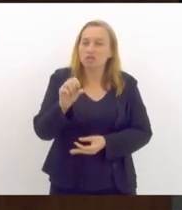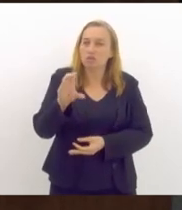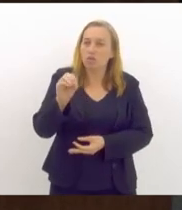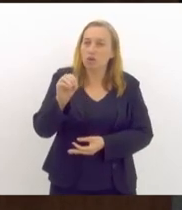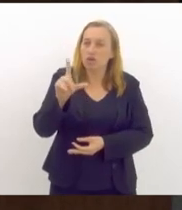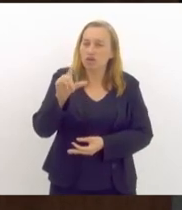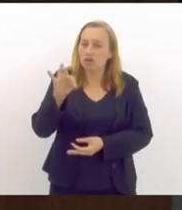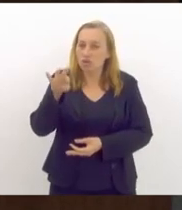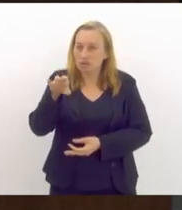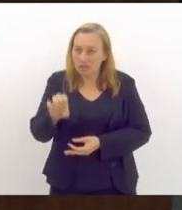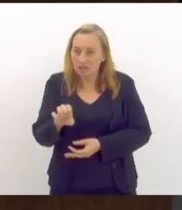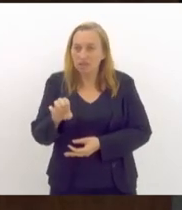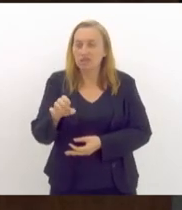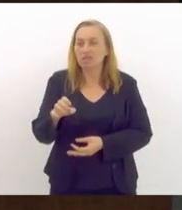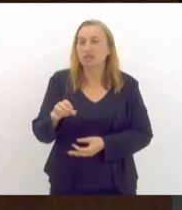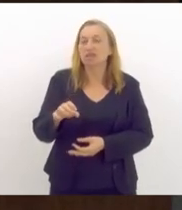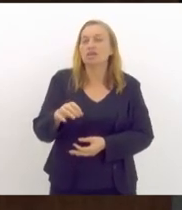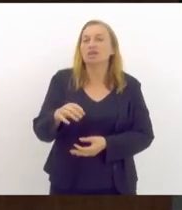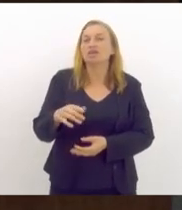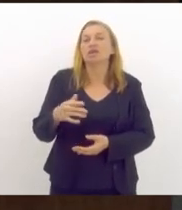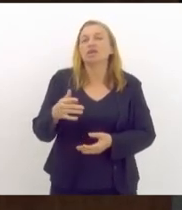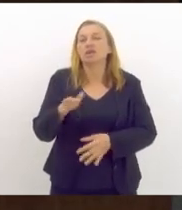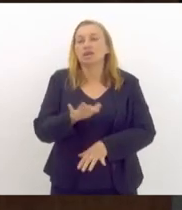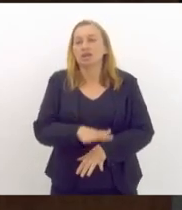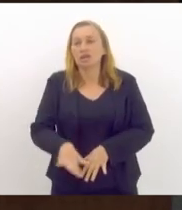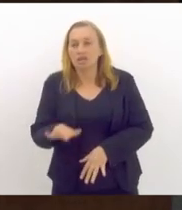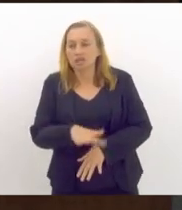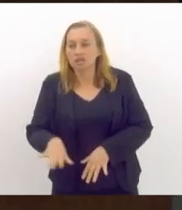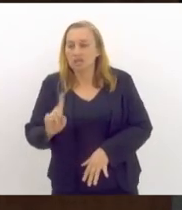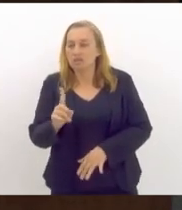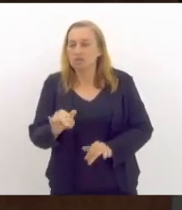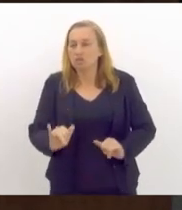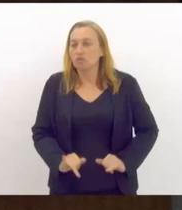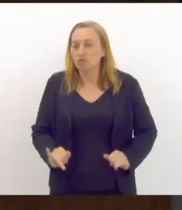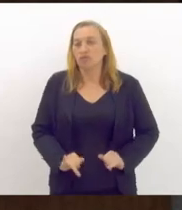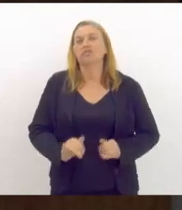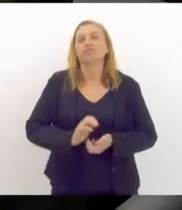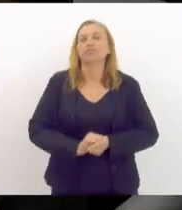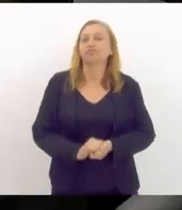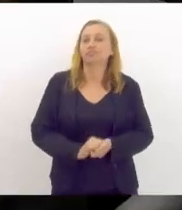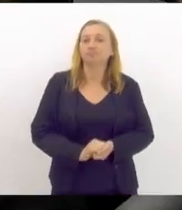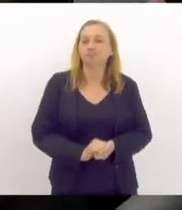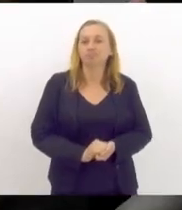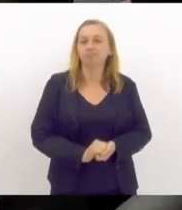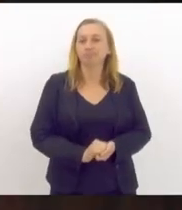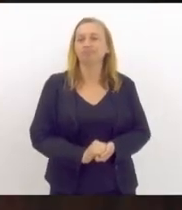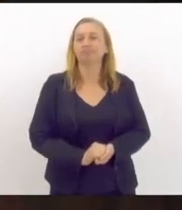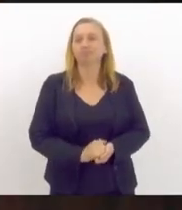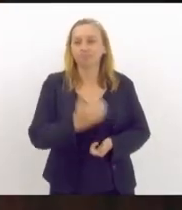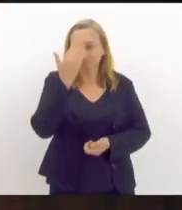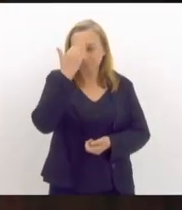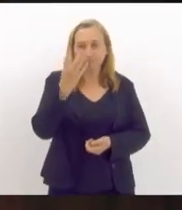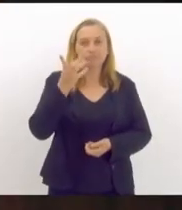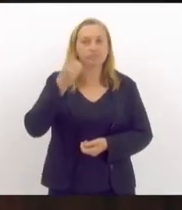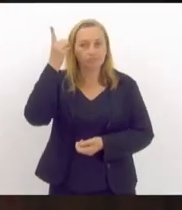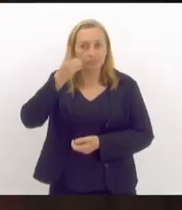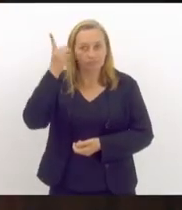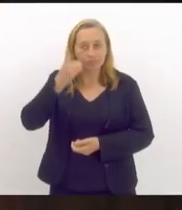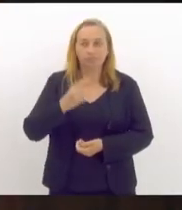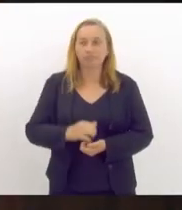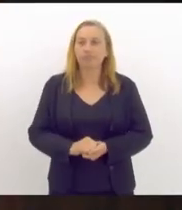e tentar que as crianças não sofram tanto Muito obrigado um abraço Obrigada deputado